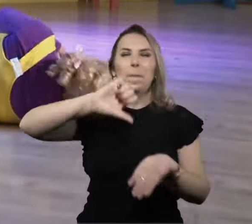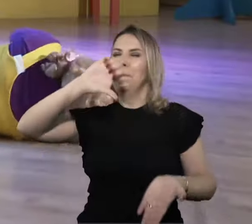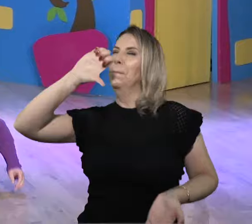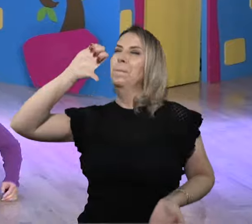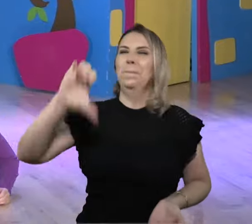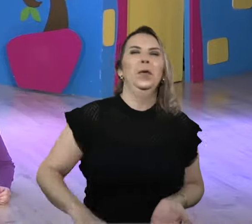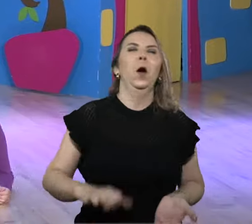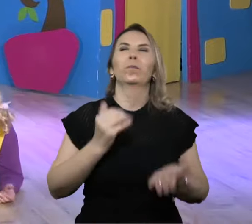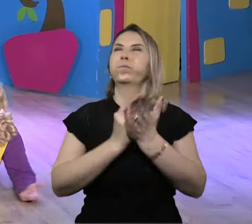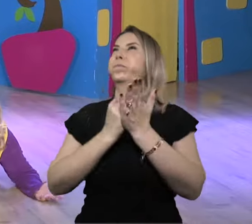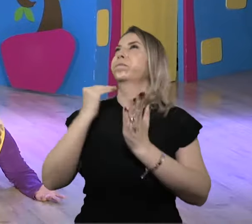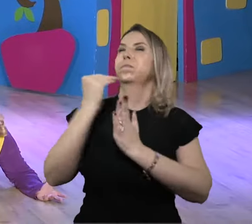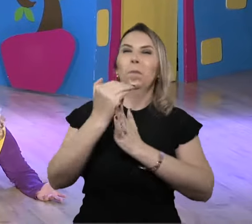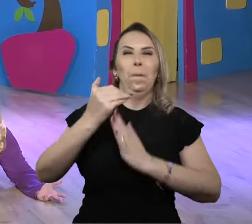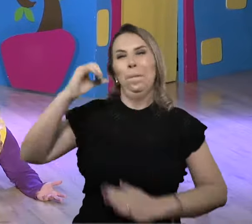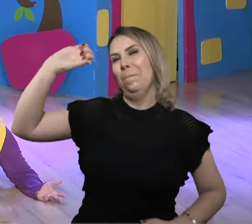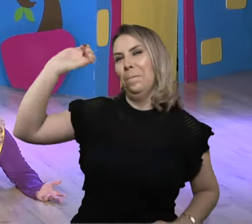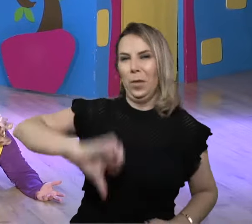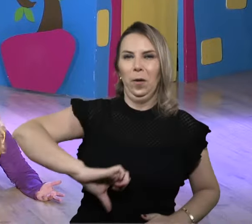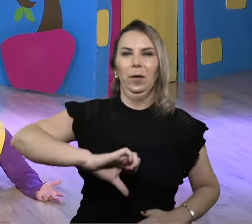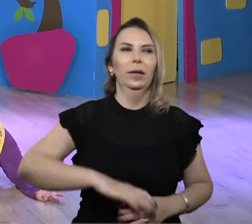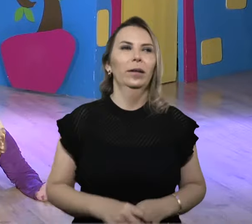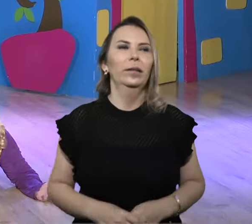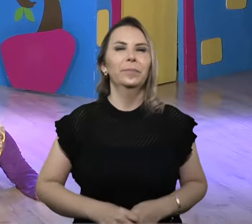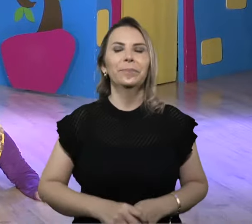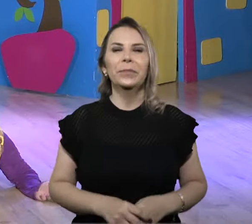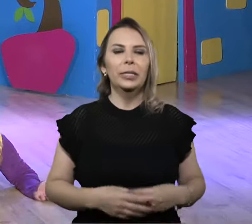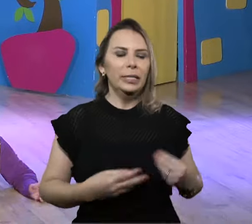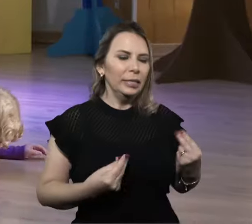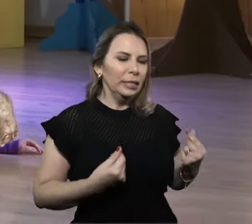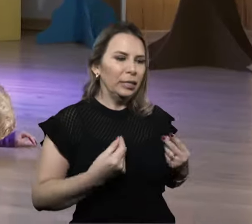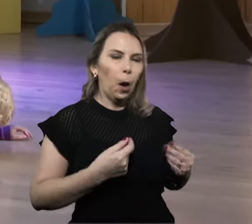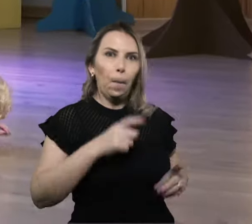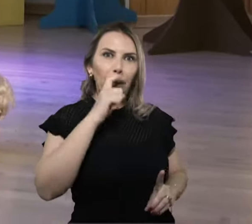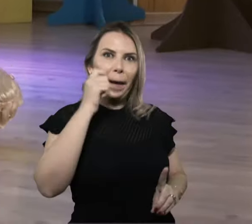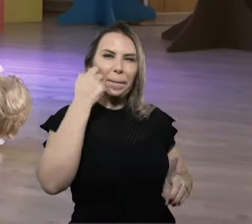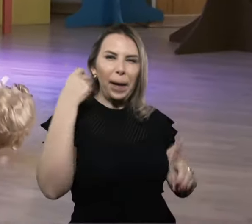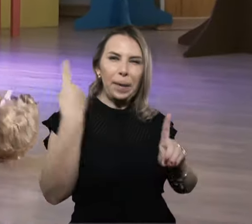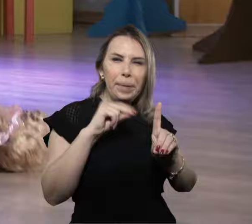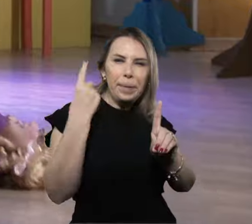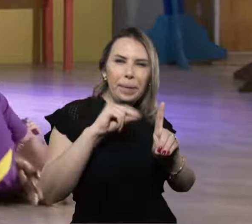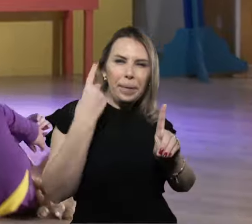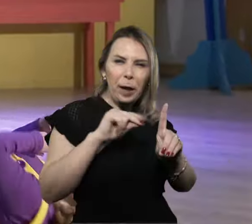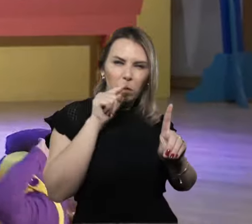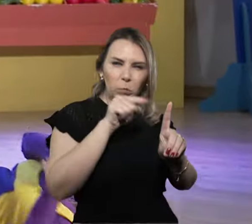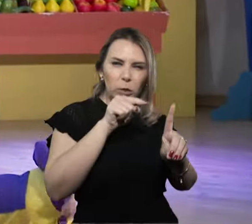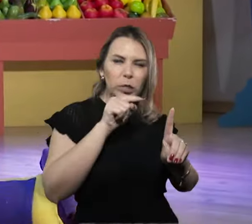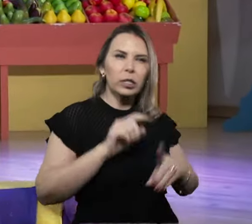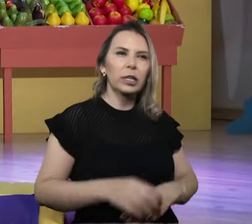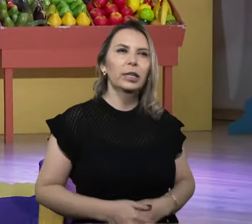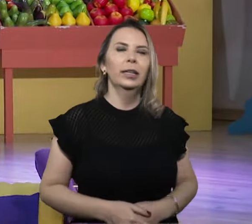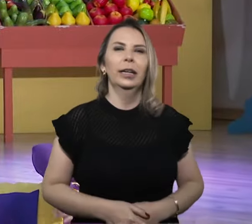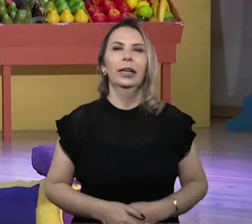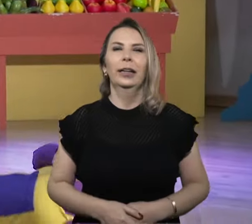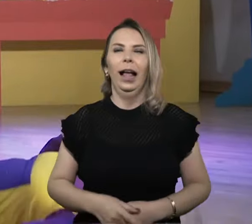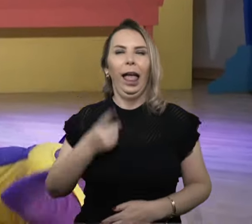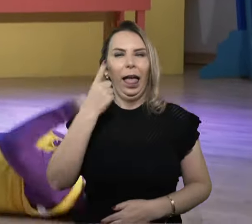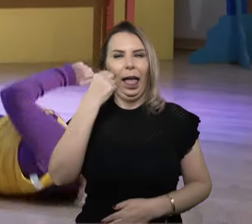Pior! Muito pior! Então, eles te bateram, Manu?